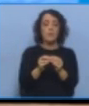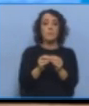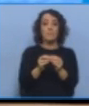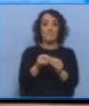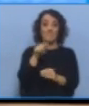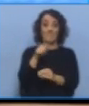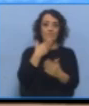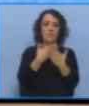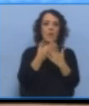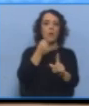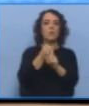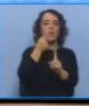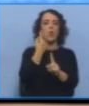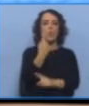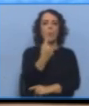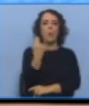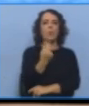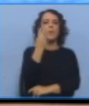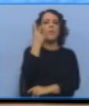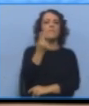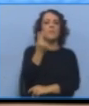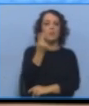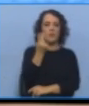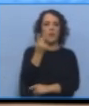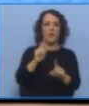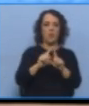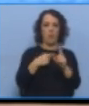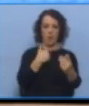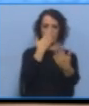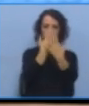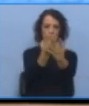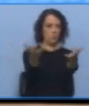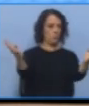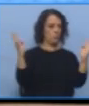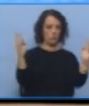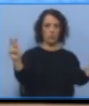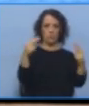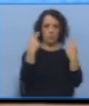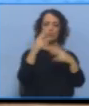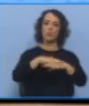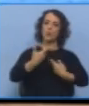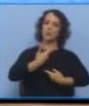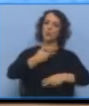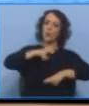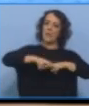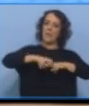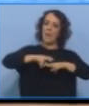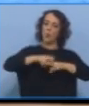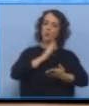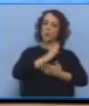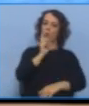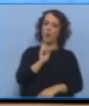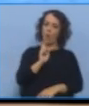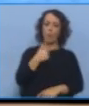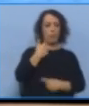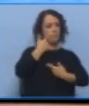desafio de ter uma unidade de vida. E, portanto, não me apresentar diante dos outros como pelos cargos, em sentido estrito, mas apresentar-me